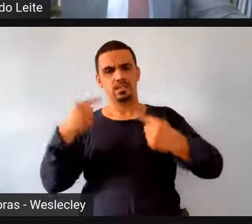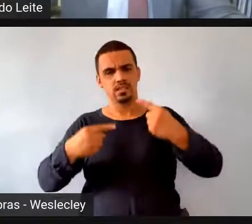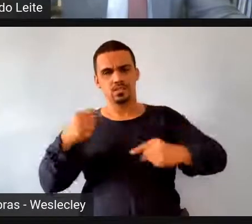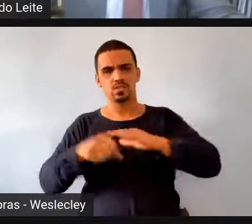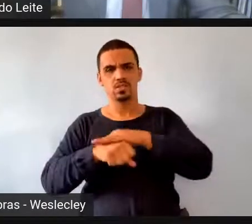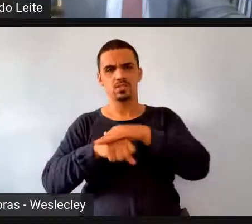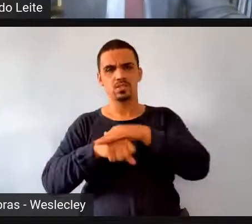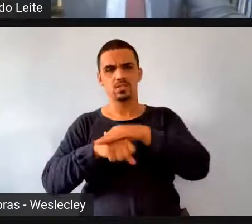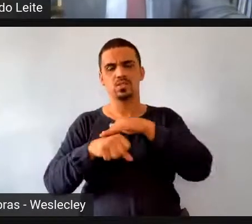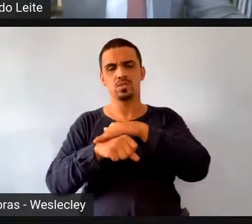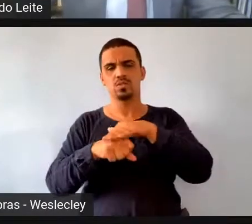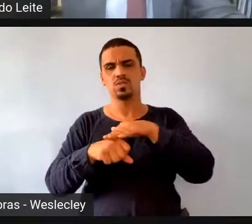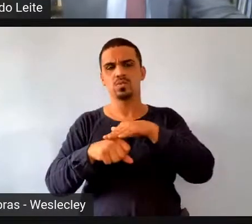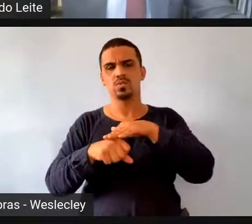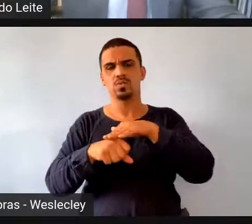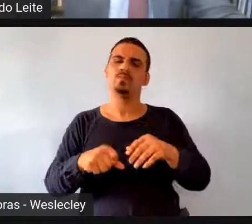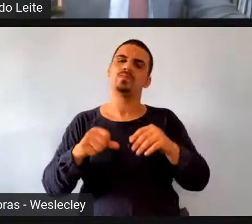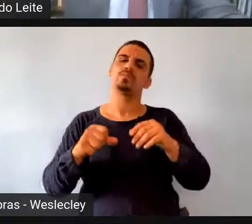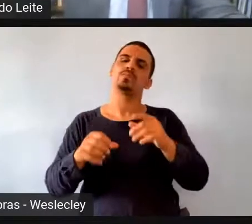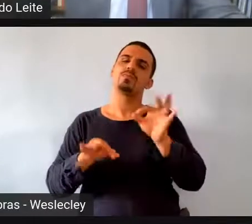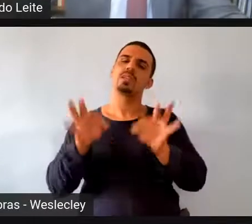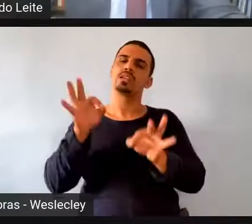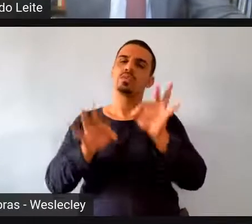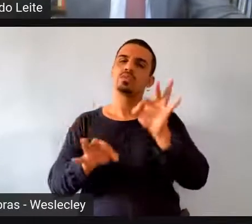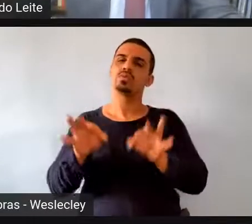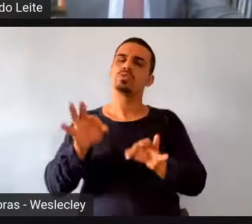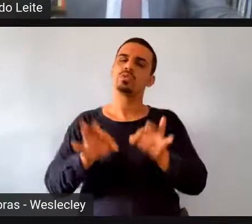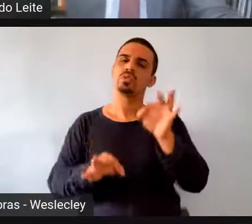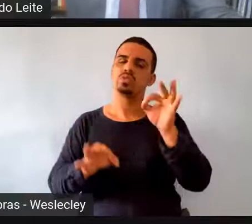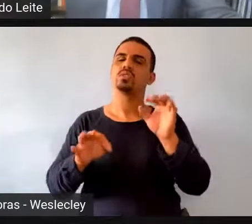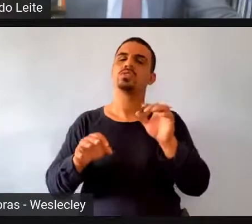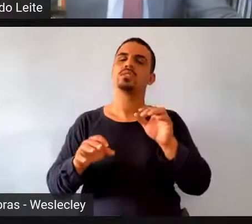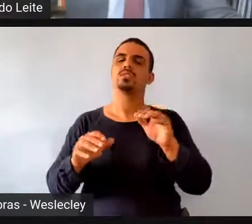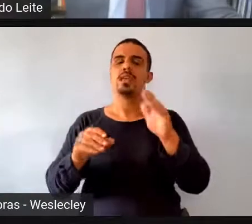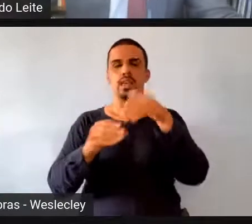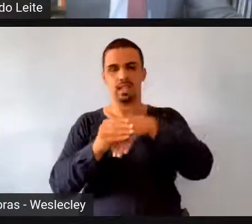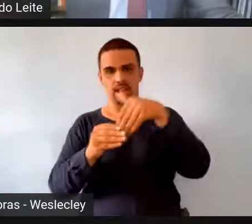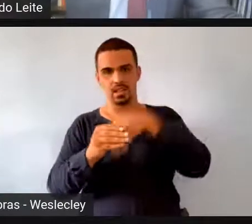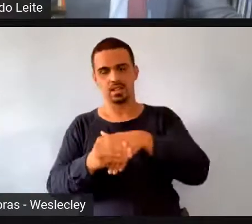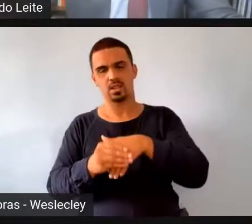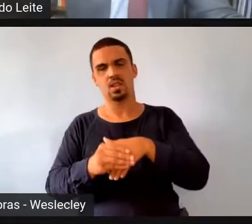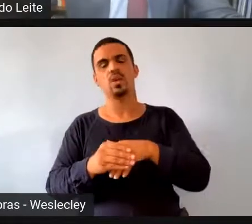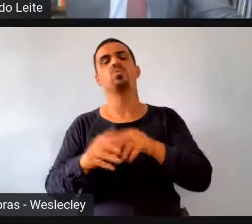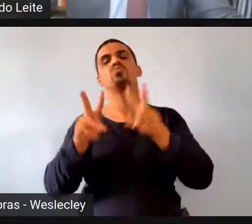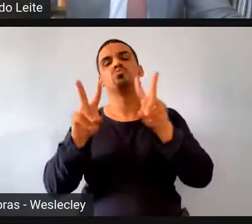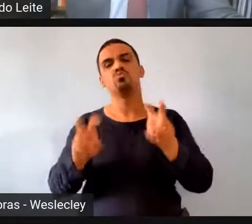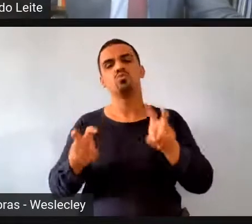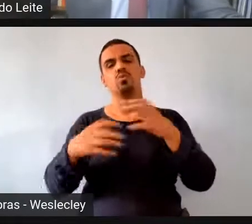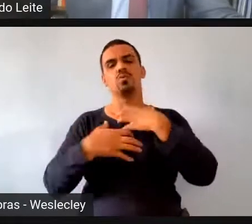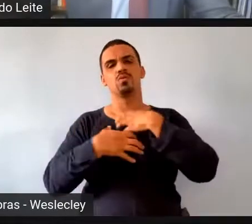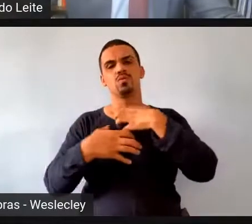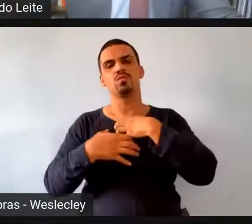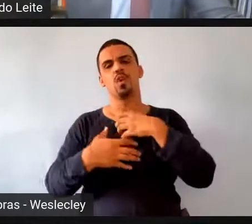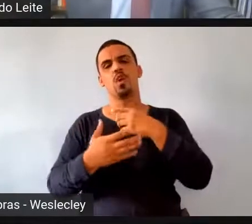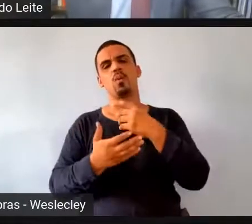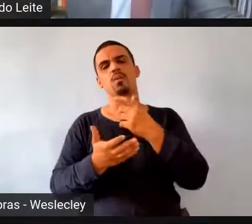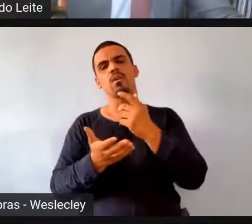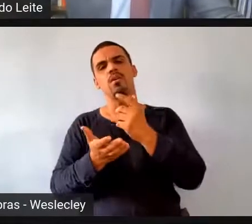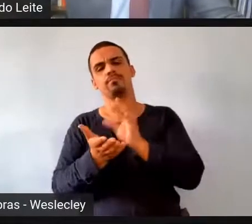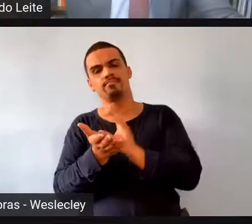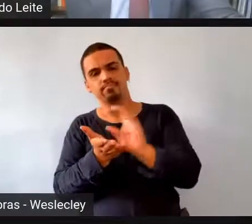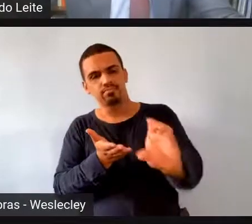do tribunal, da Justiça Eleitoral, sobre algumas outras formas de patrocínio de candidaturas, como,